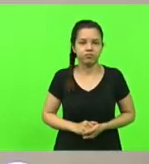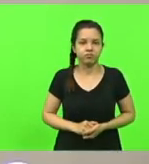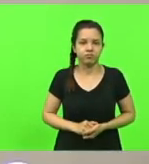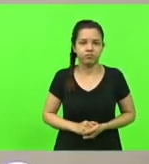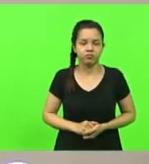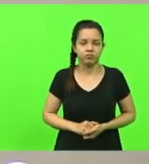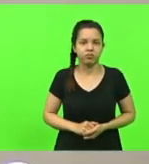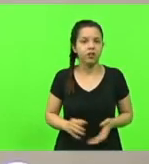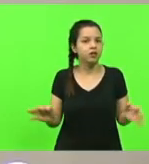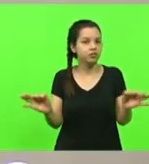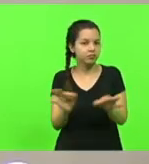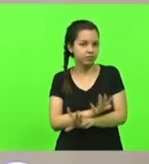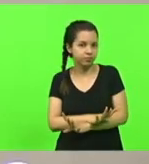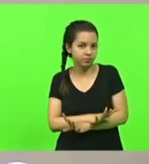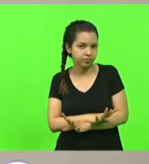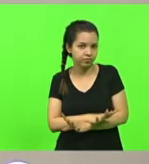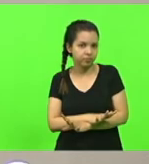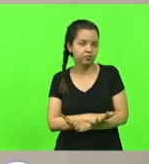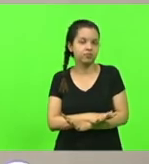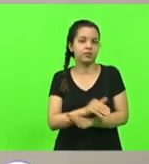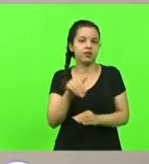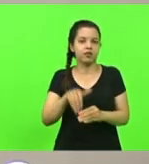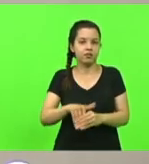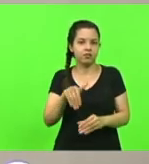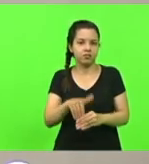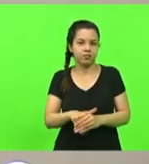Encerrada a votação, colho o resultado.